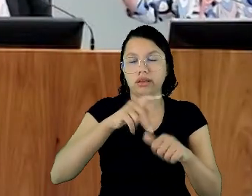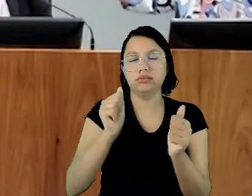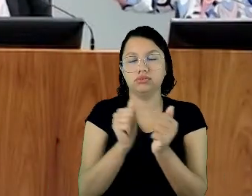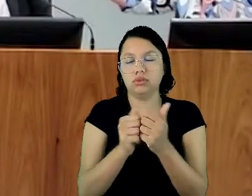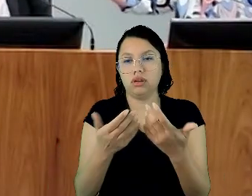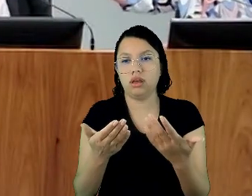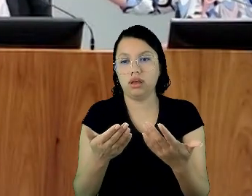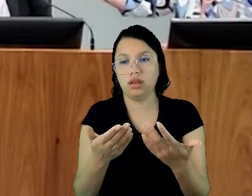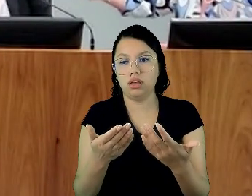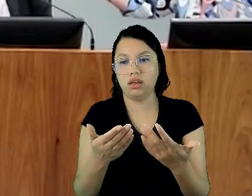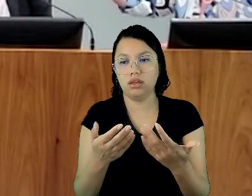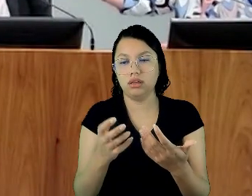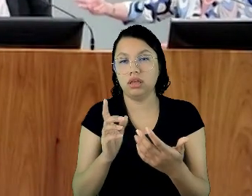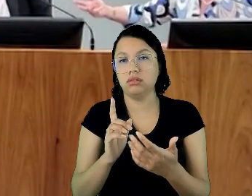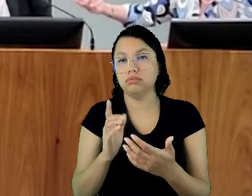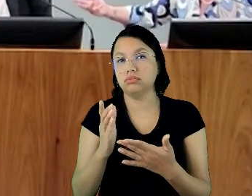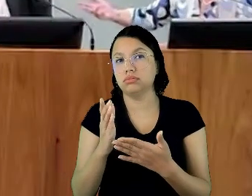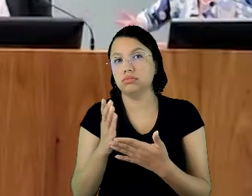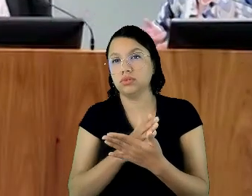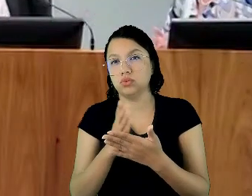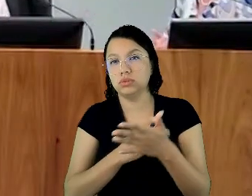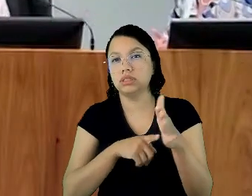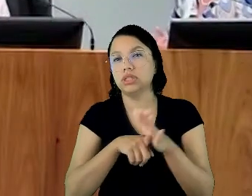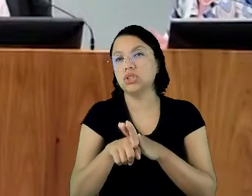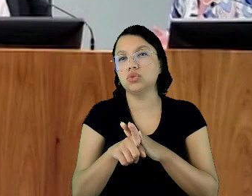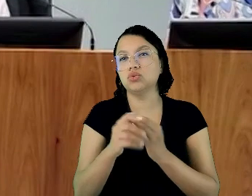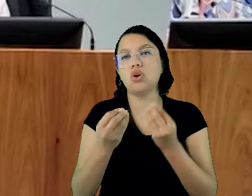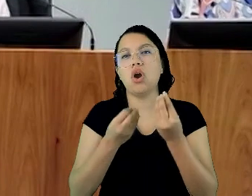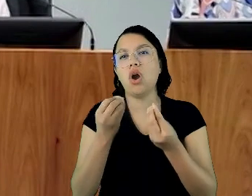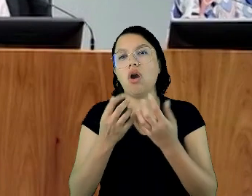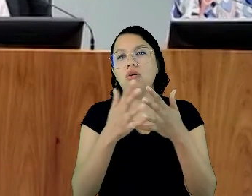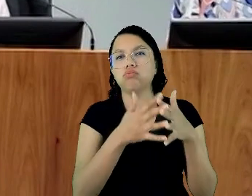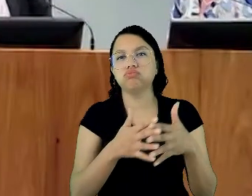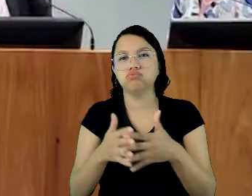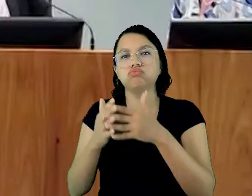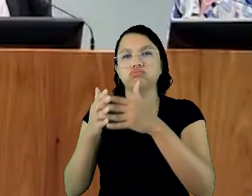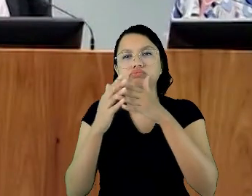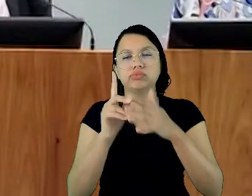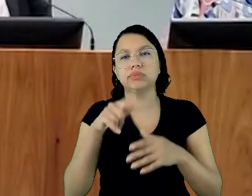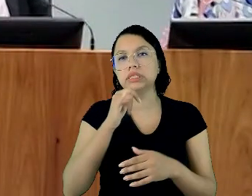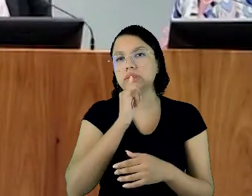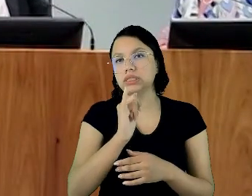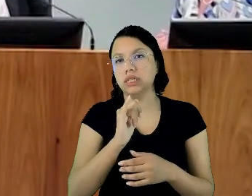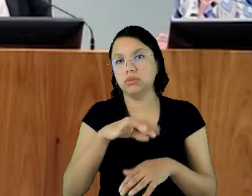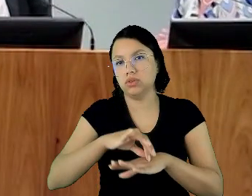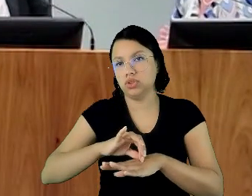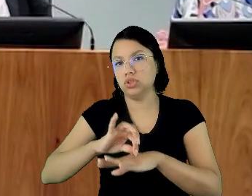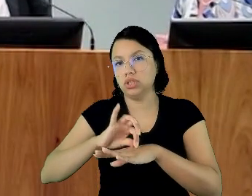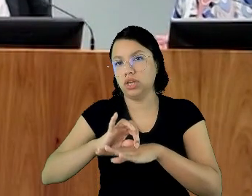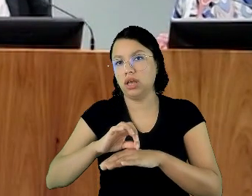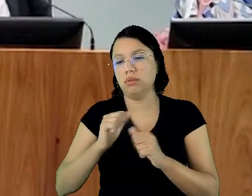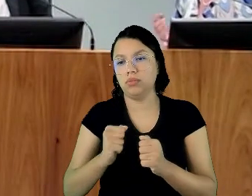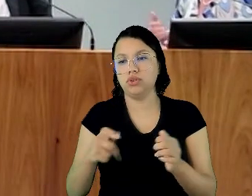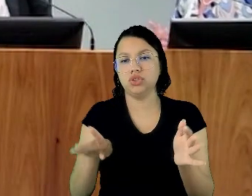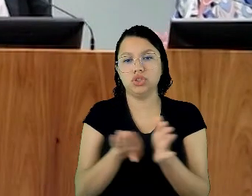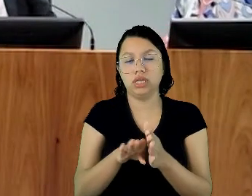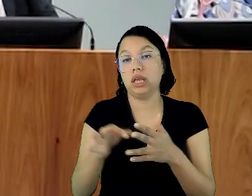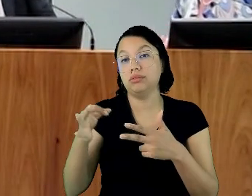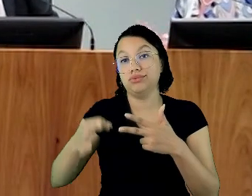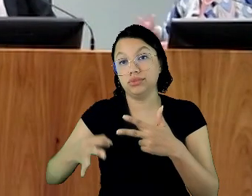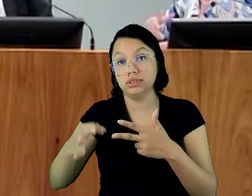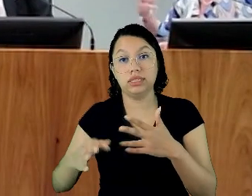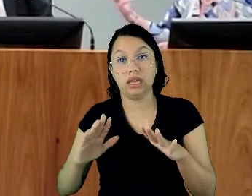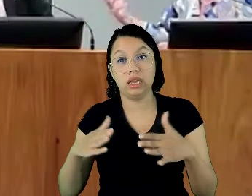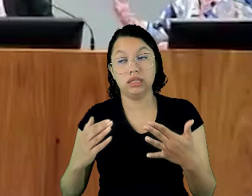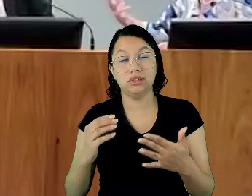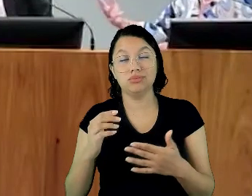questão, como aquele caminhão, que é o exemplo, né, de carne, ele pode chegar no judiciário. Então, isso também não seria um caso de se pensar,